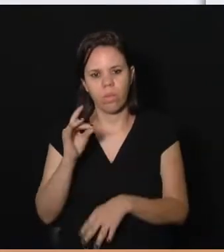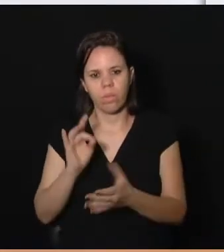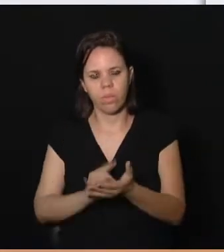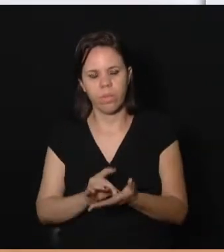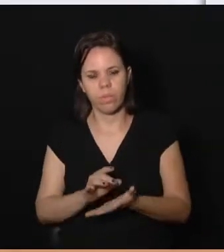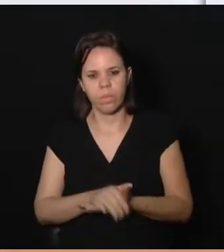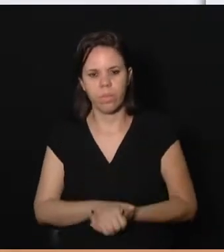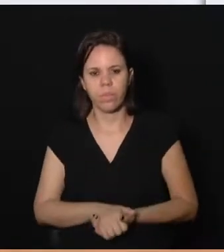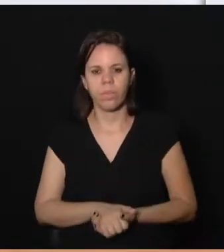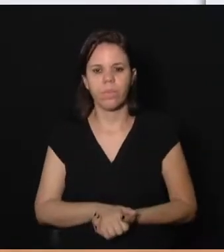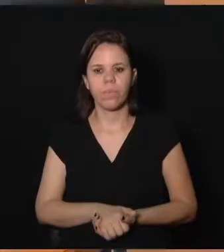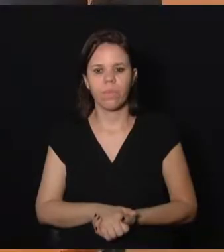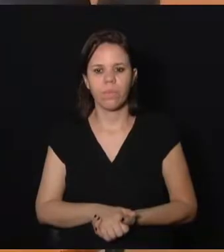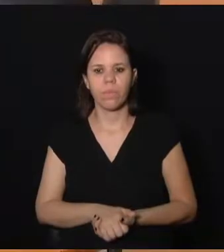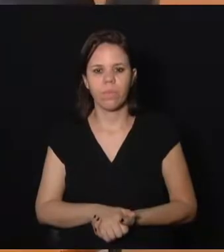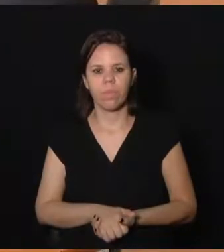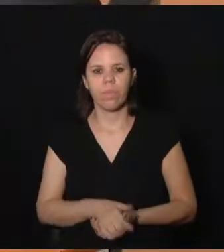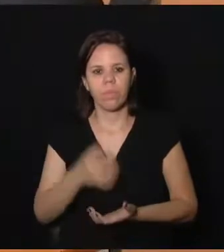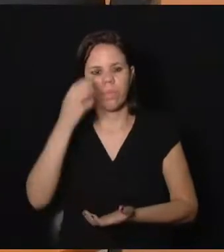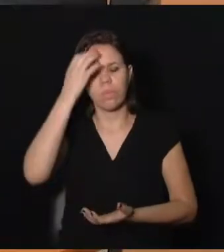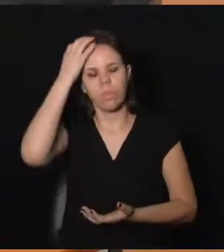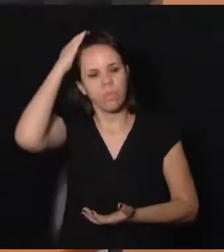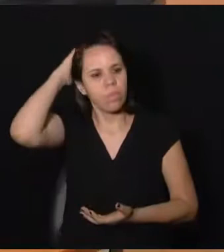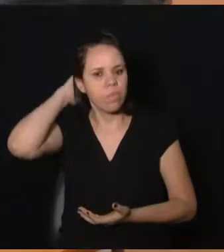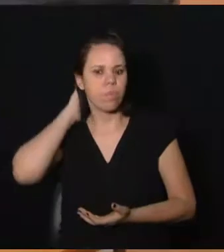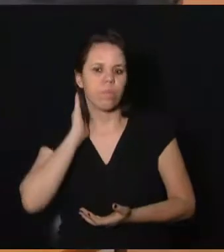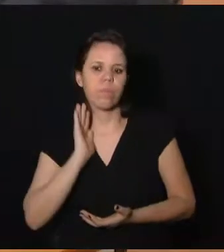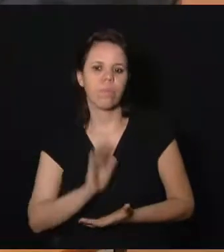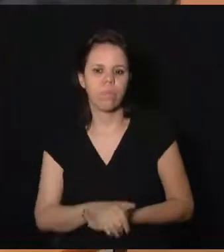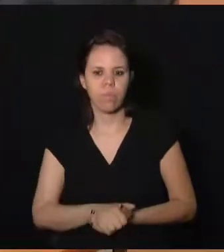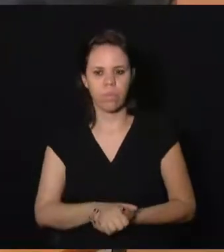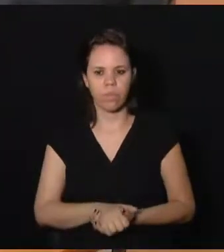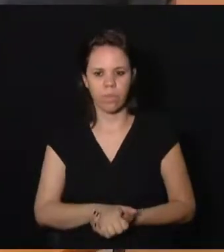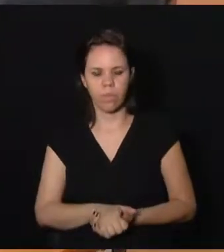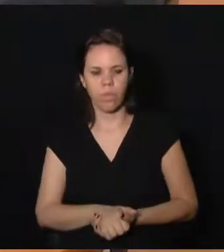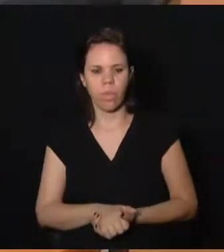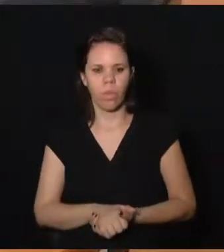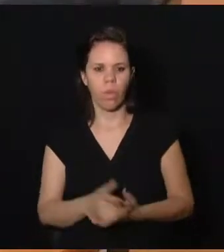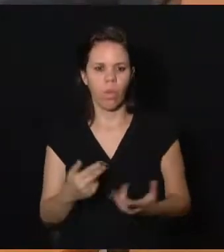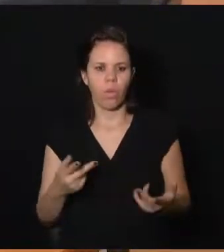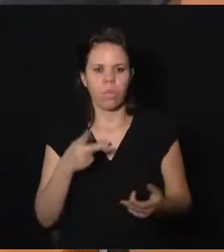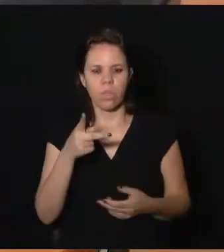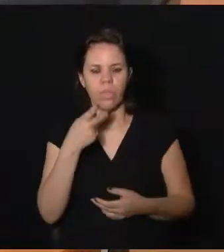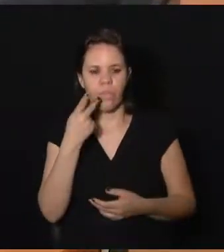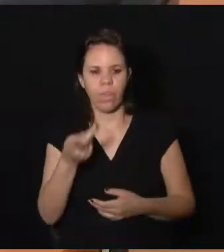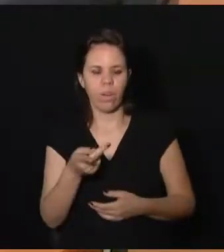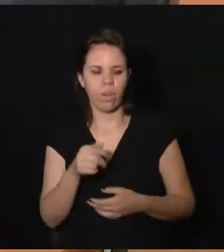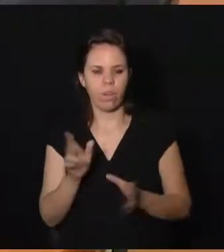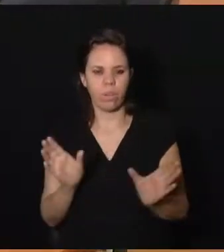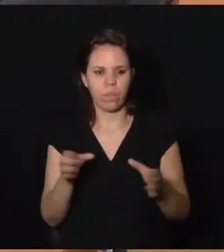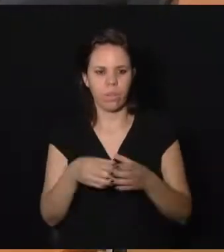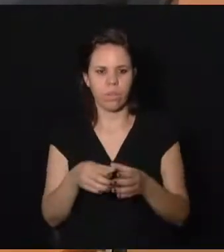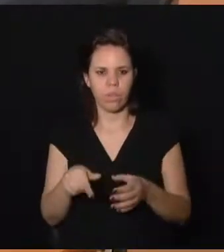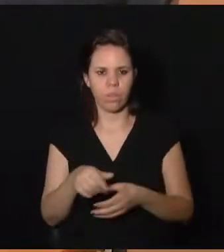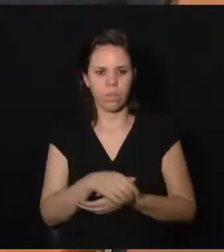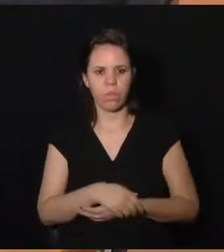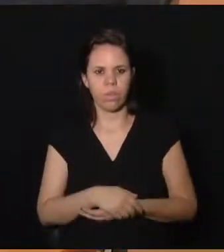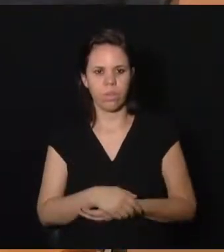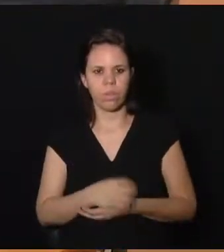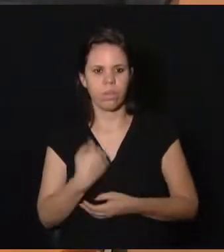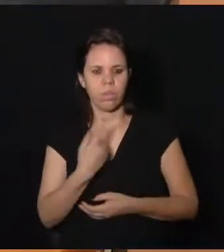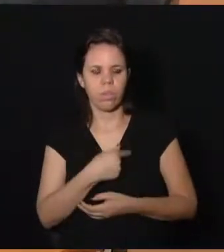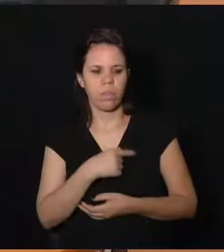só, eu acho que duas lembranças ali, né? Uma que você falou, Henrique, aqui na comissão nós já trouxemos,